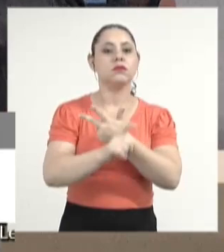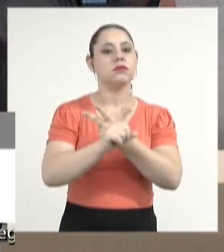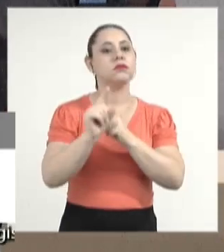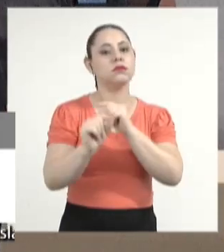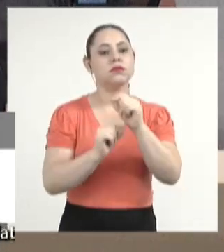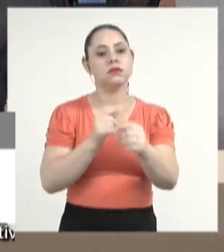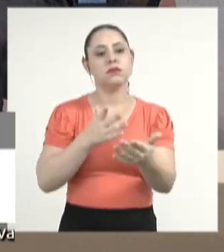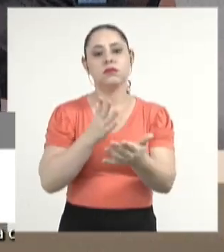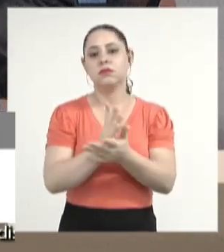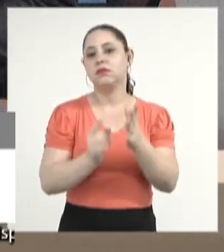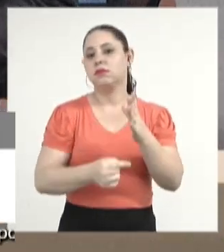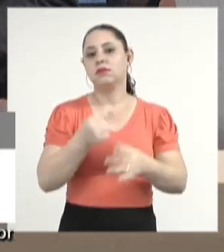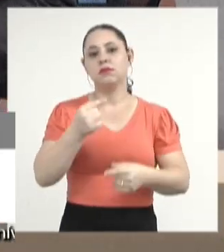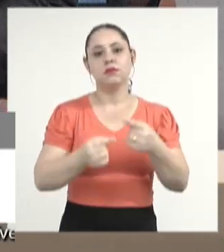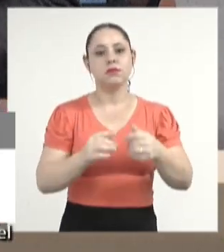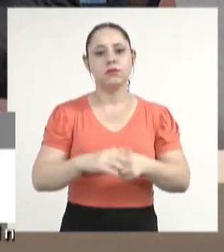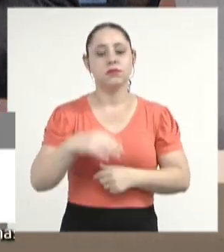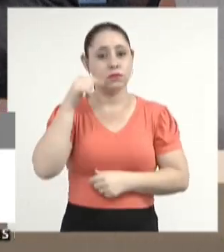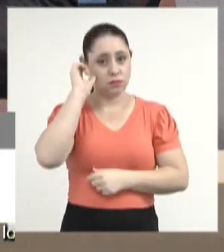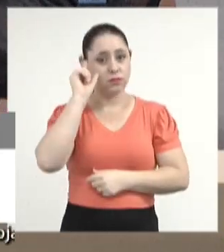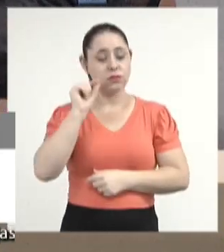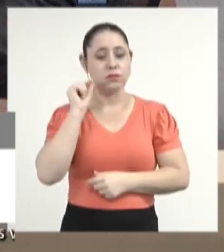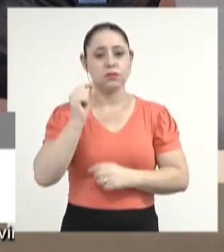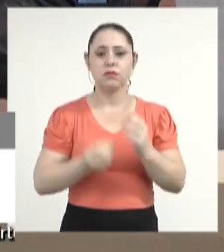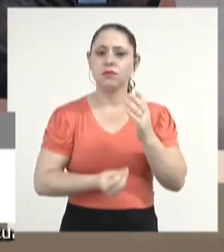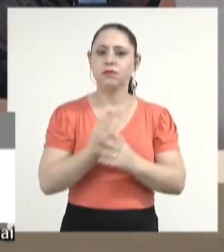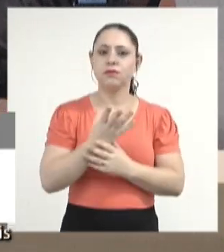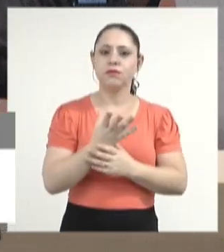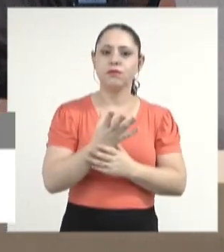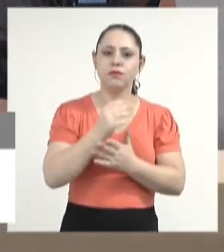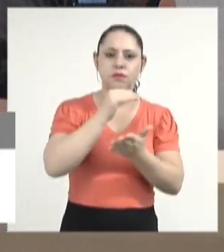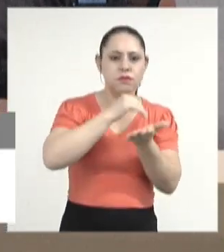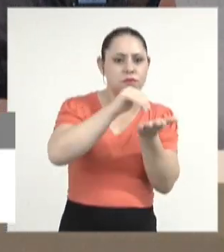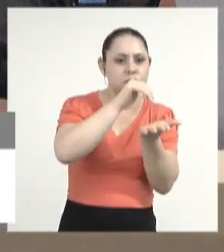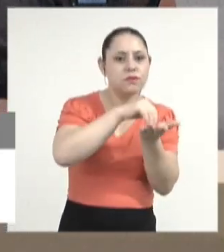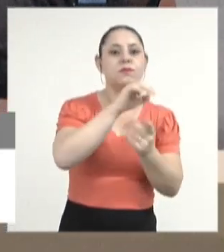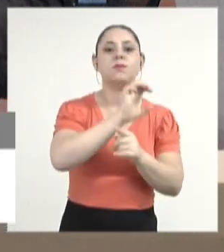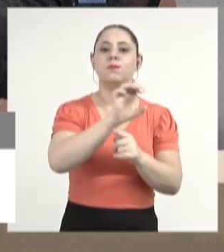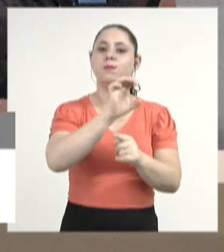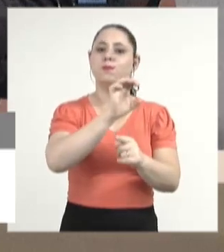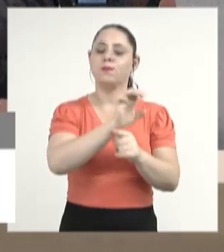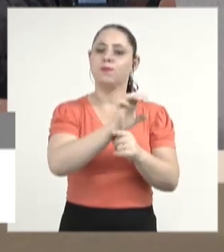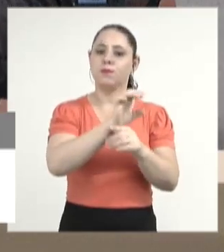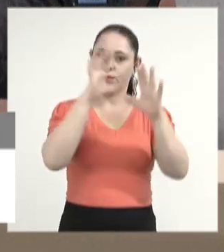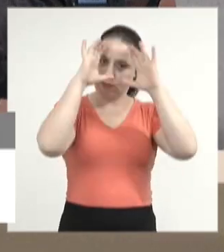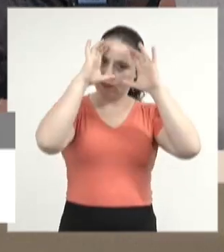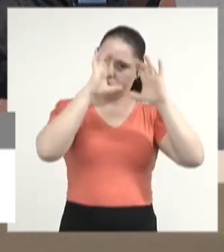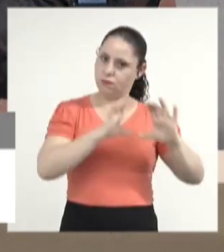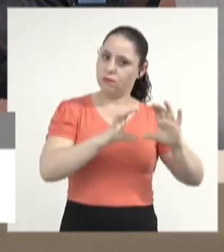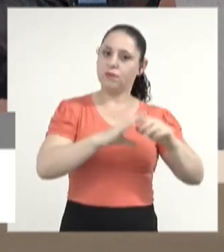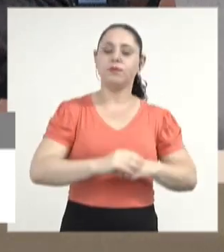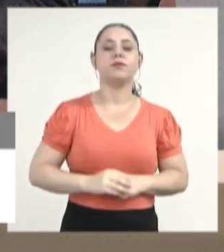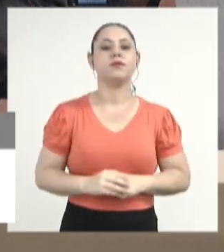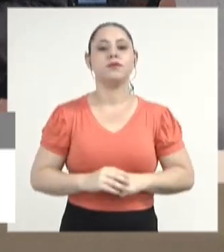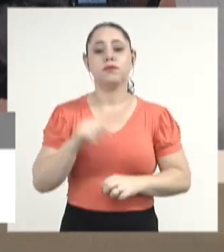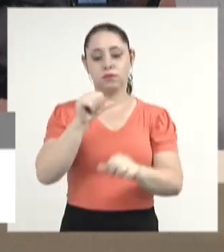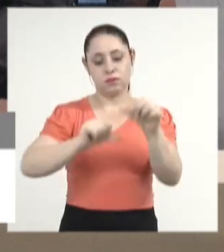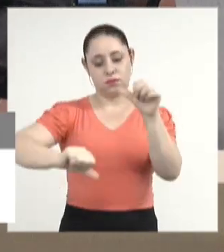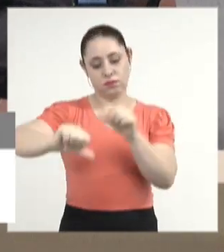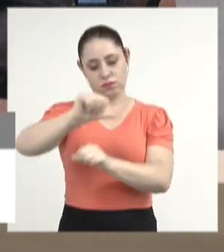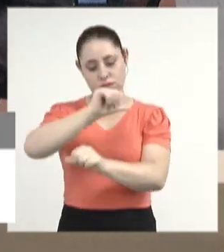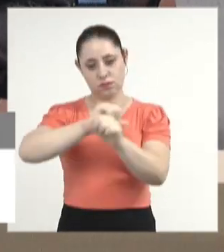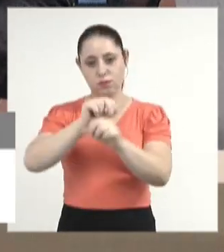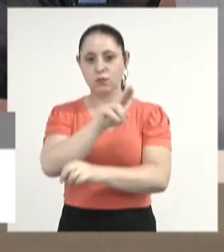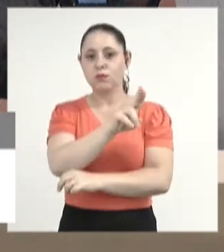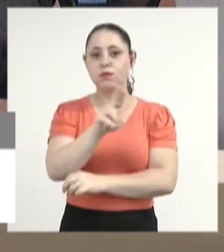Executivo. Foi aprovado em primeira discussão ontem, que cria a Secretaria de Estado da Cidadania. Altera